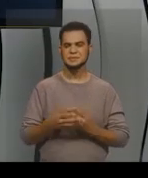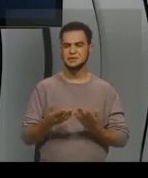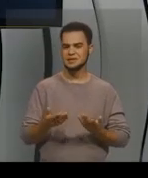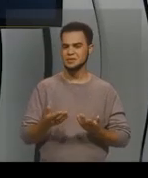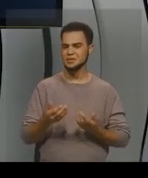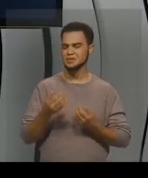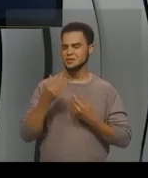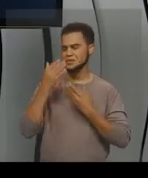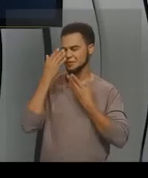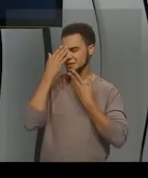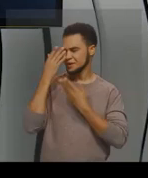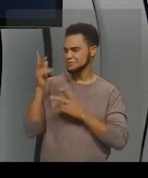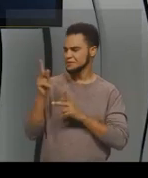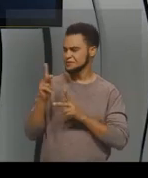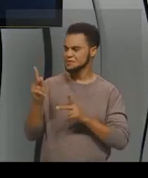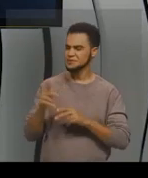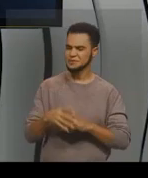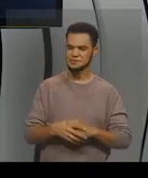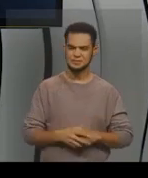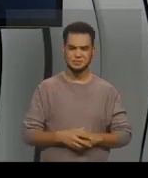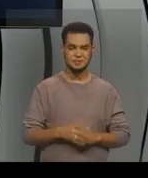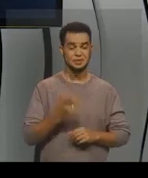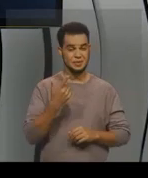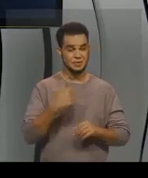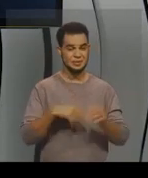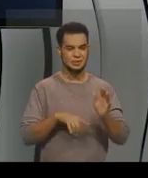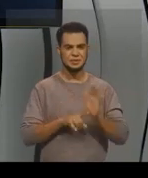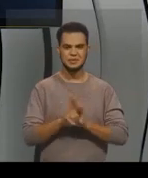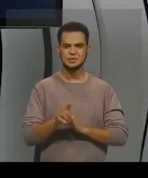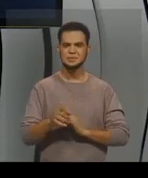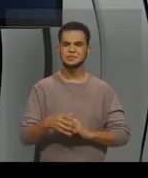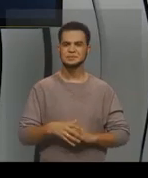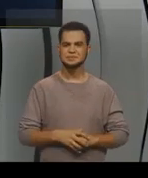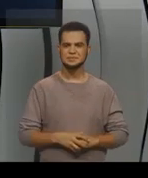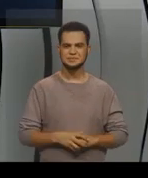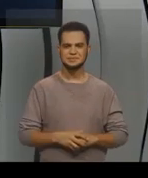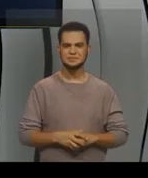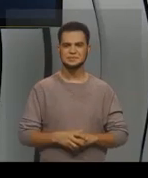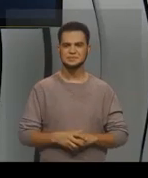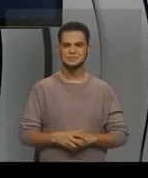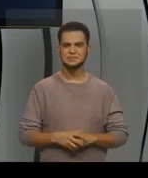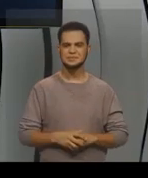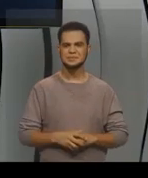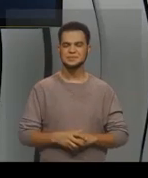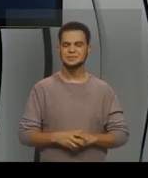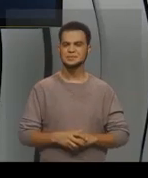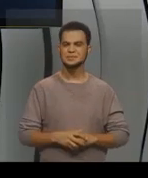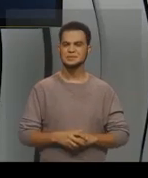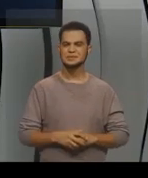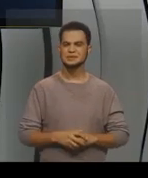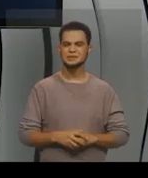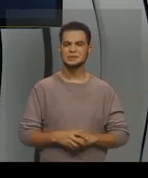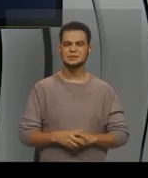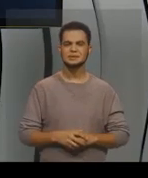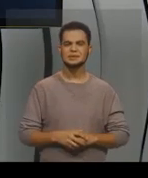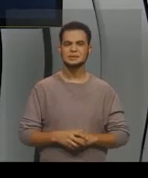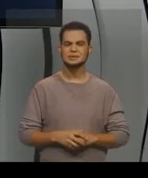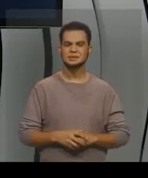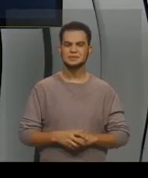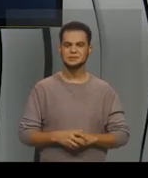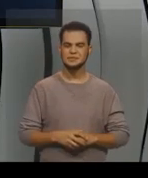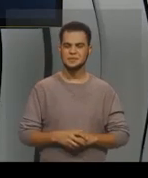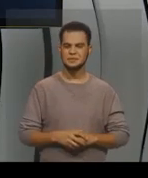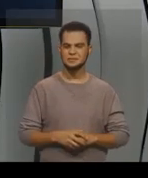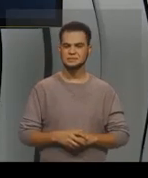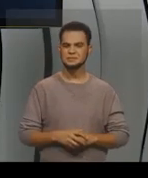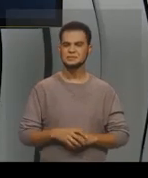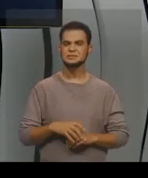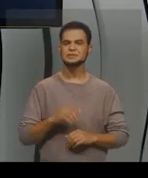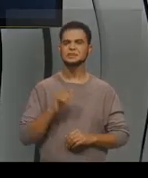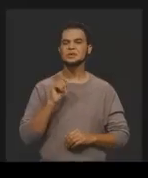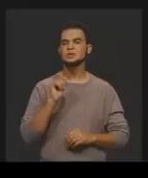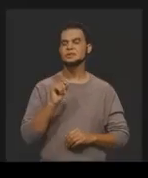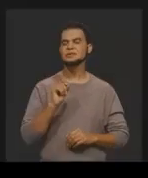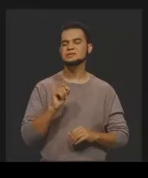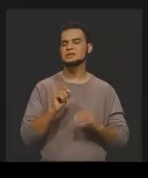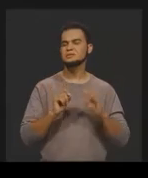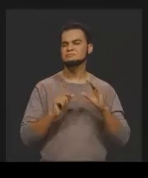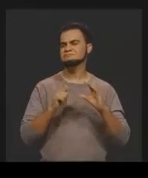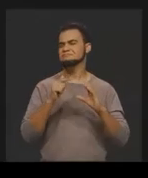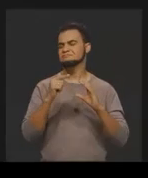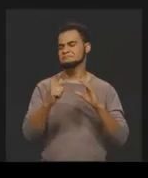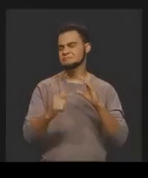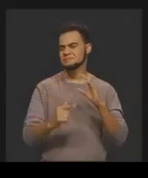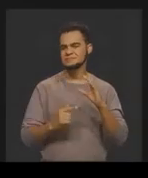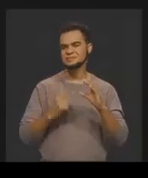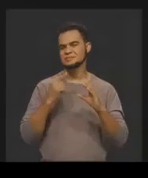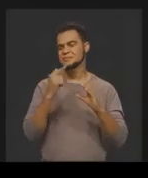Agora a nossa próxima pergunta é para o 6º ano. O que são figuras geométricas poliedros? Figuras